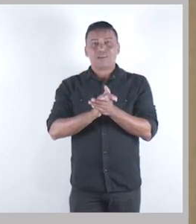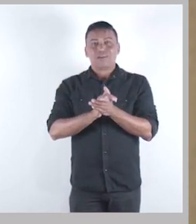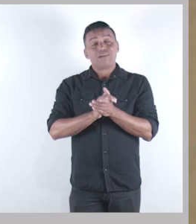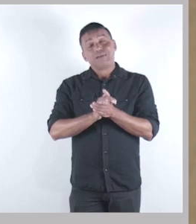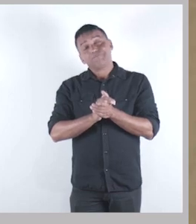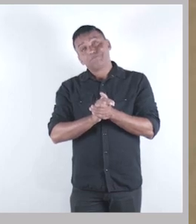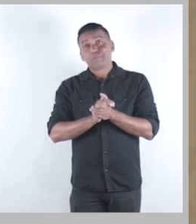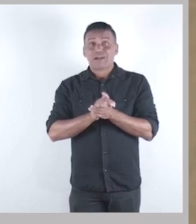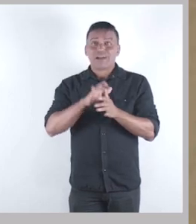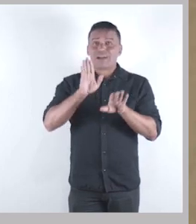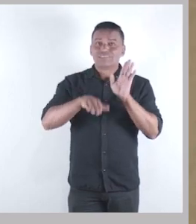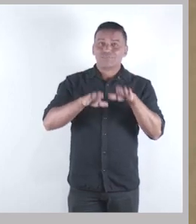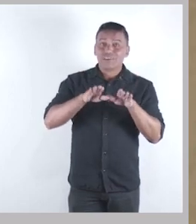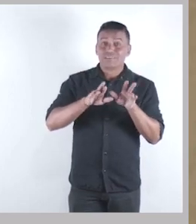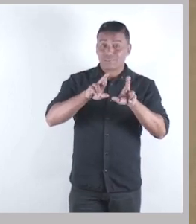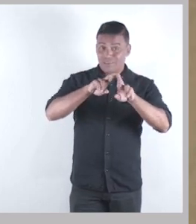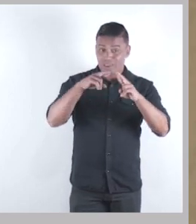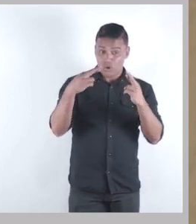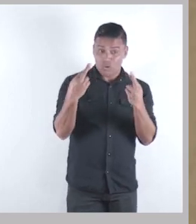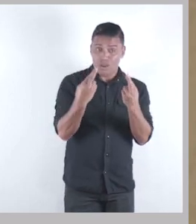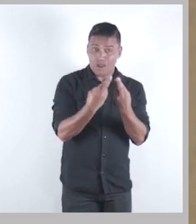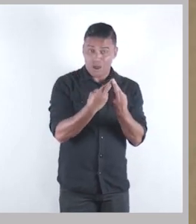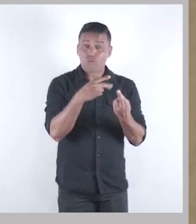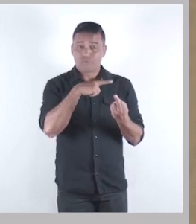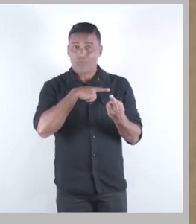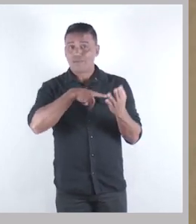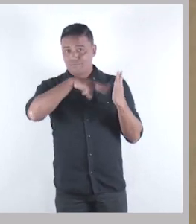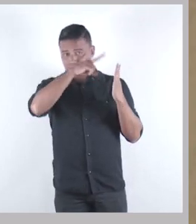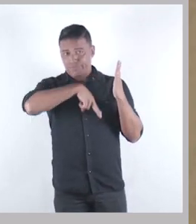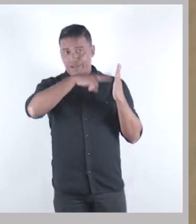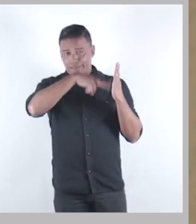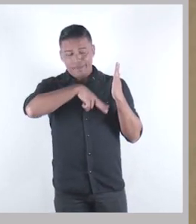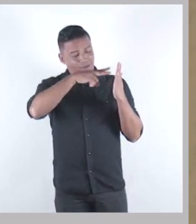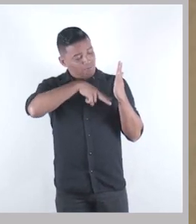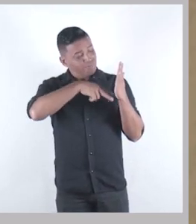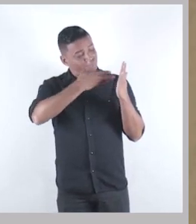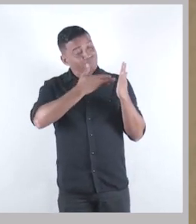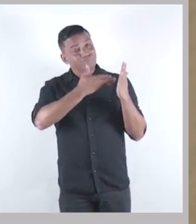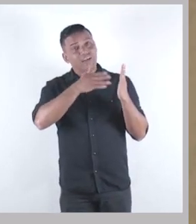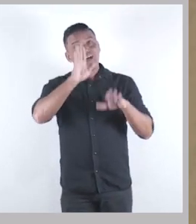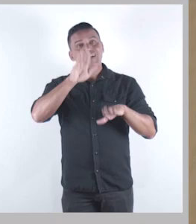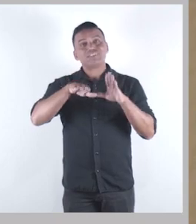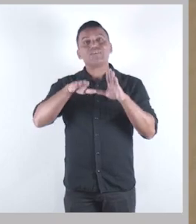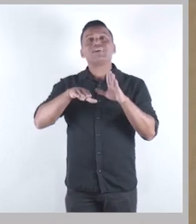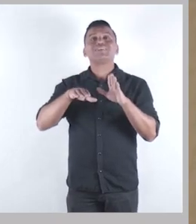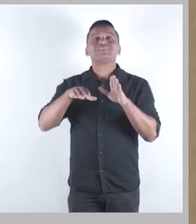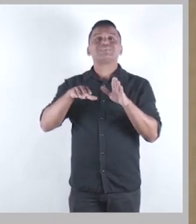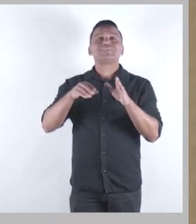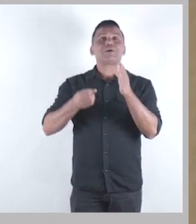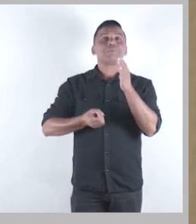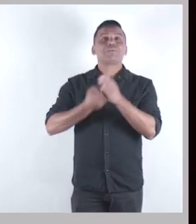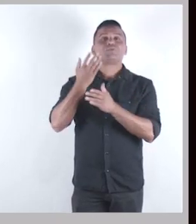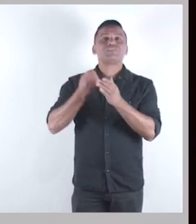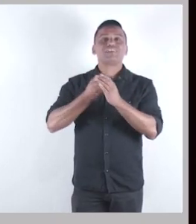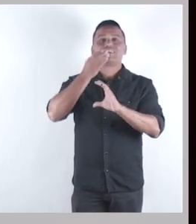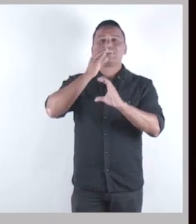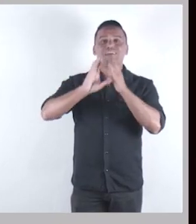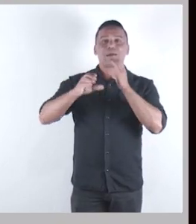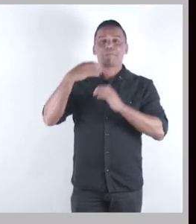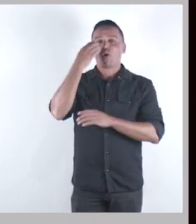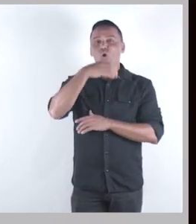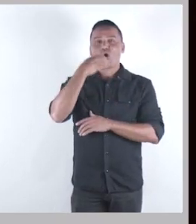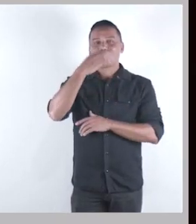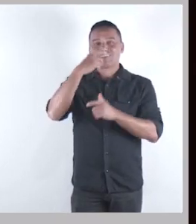tempo que se reúne para ler, eles se reúnem muitas vezes para produzir música local, né?